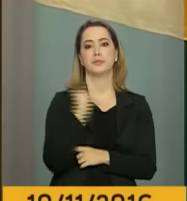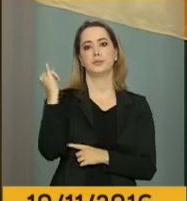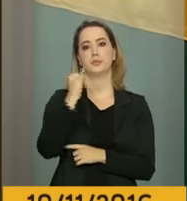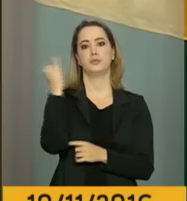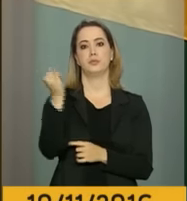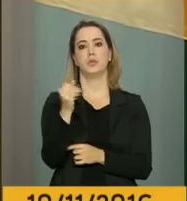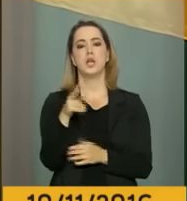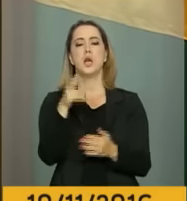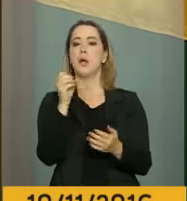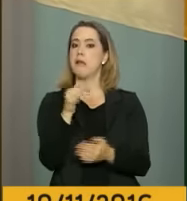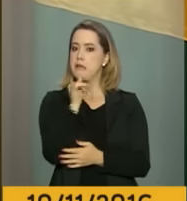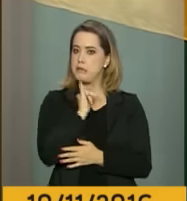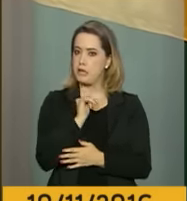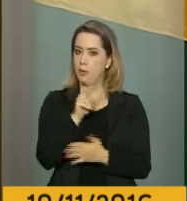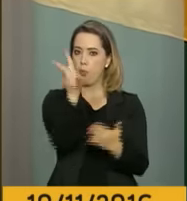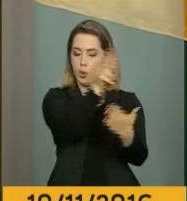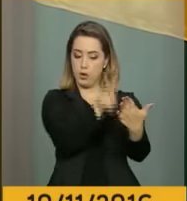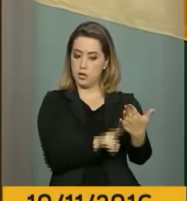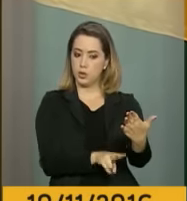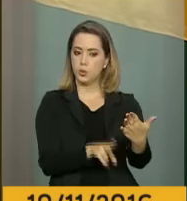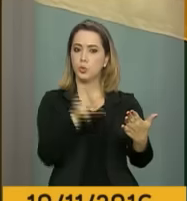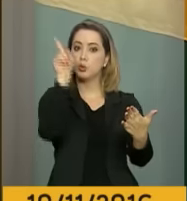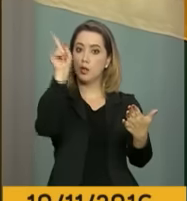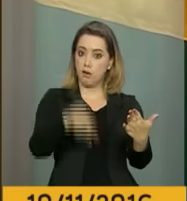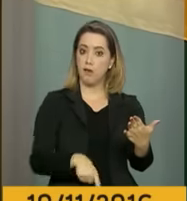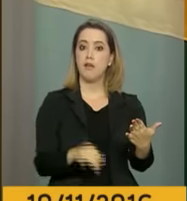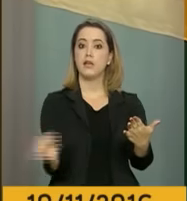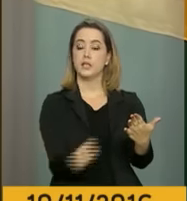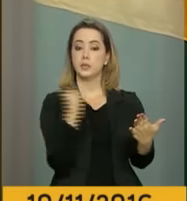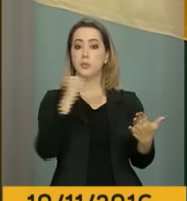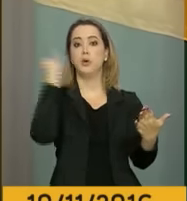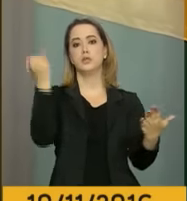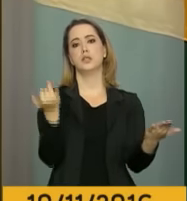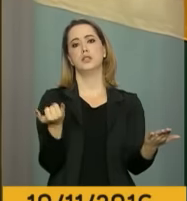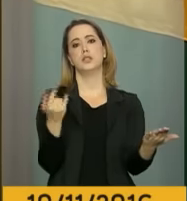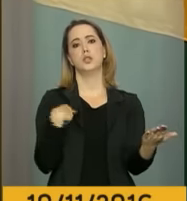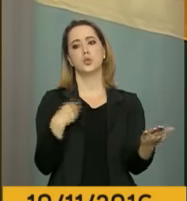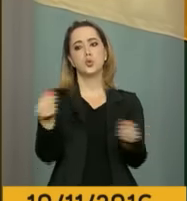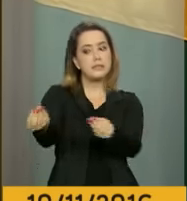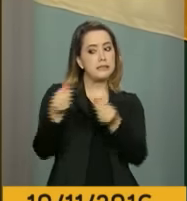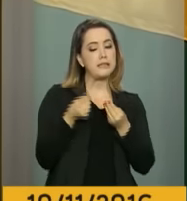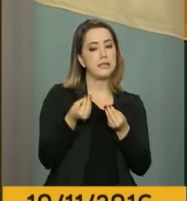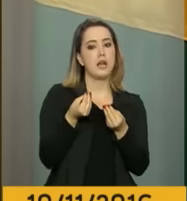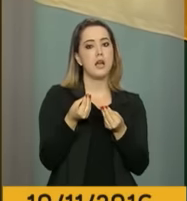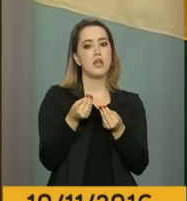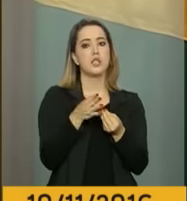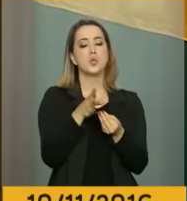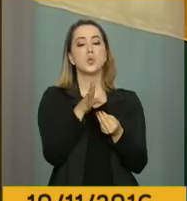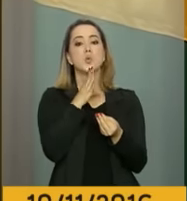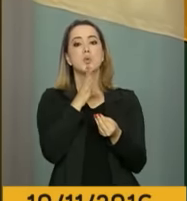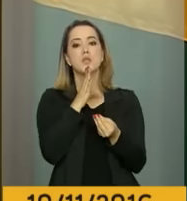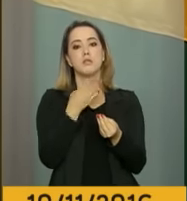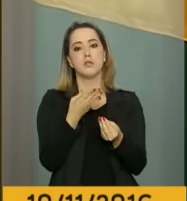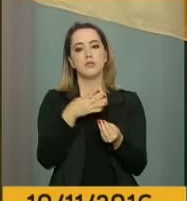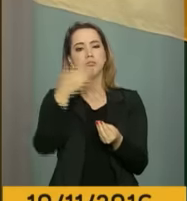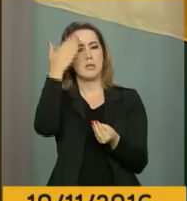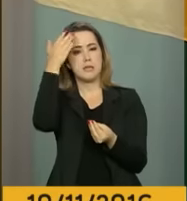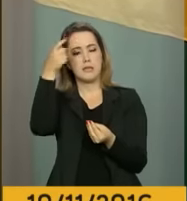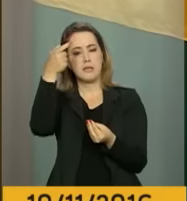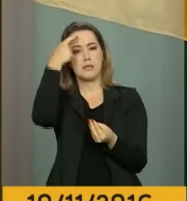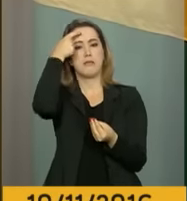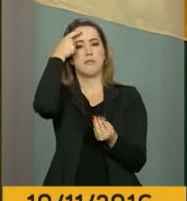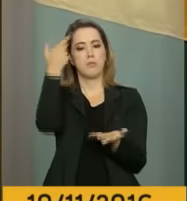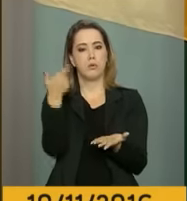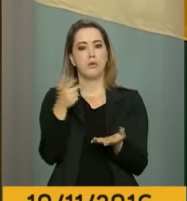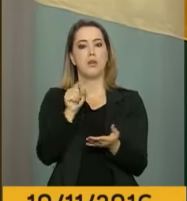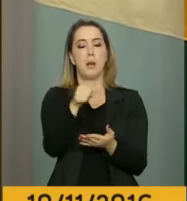A leitura, por exemplo, é uma coisa indispensável, porque a leitura traz conhecimento. Aqueles que leem muito, que